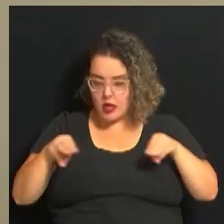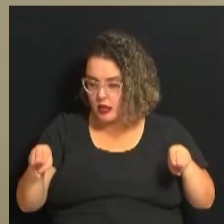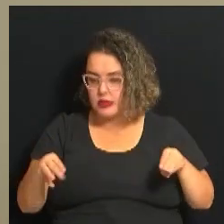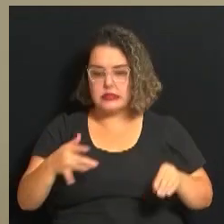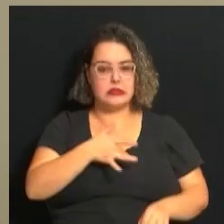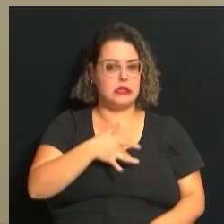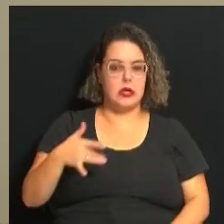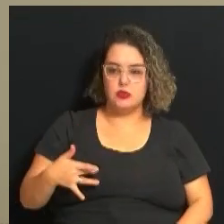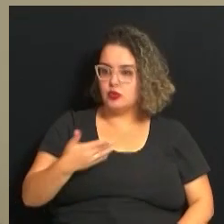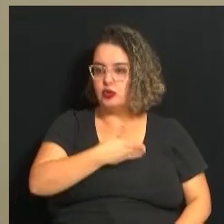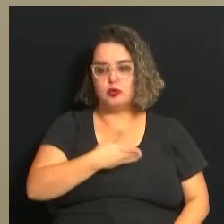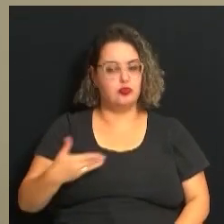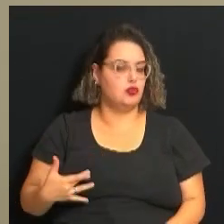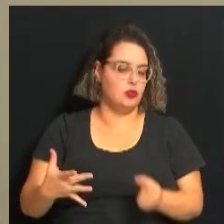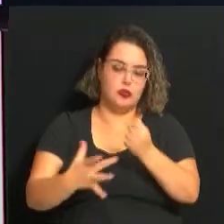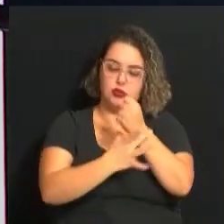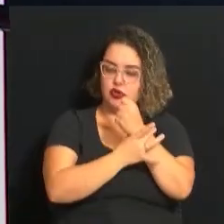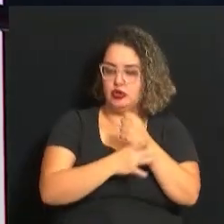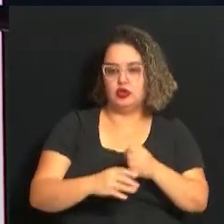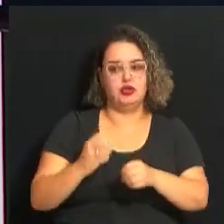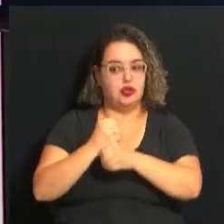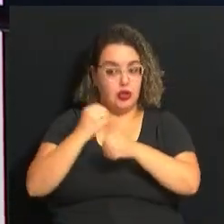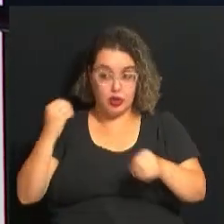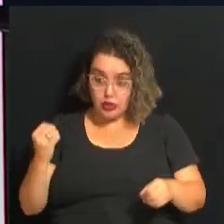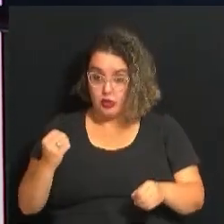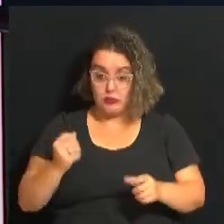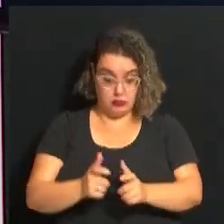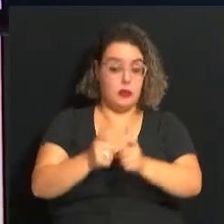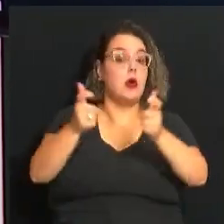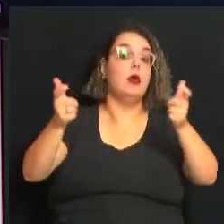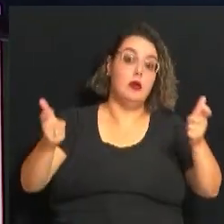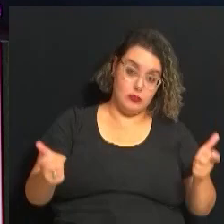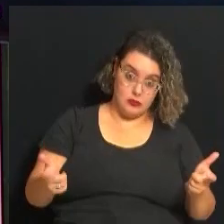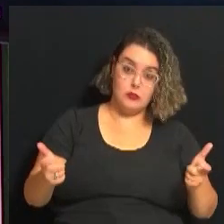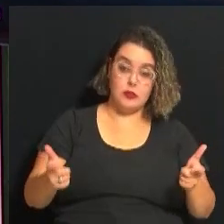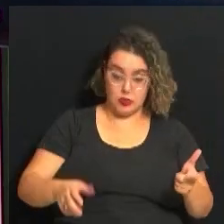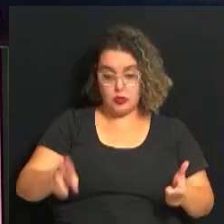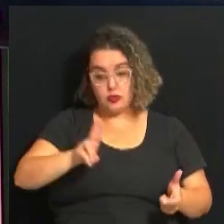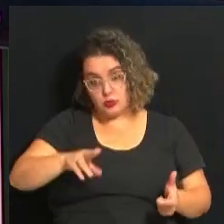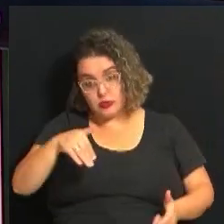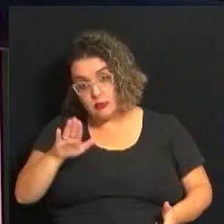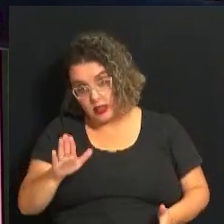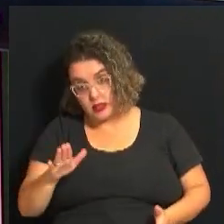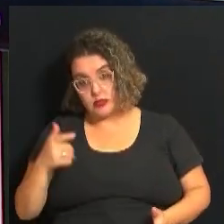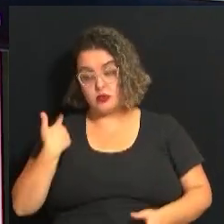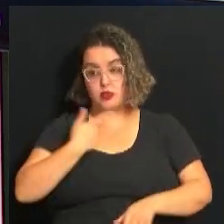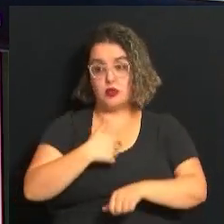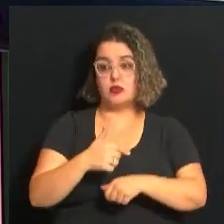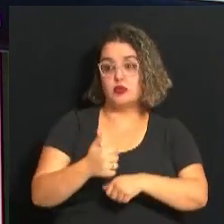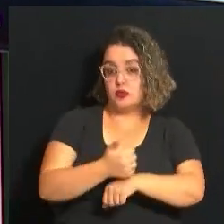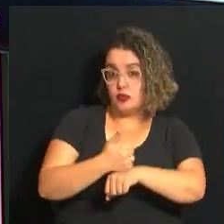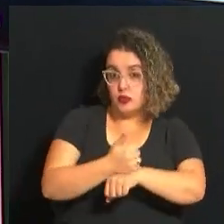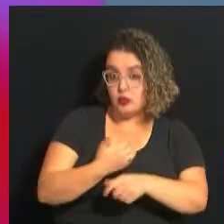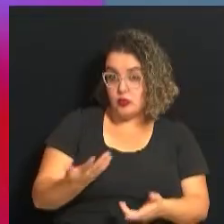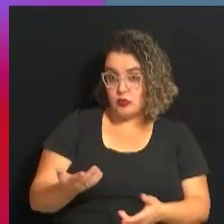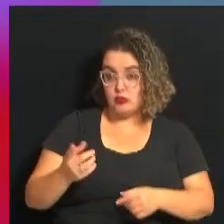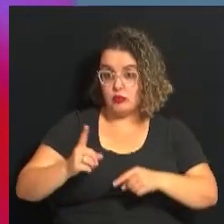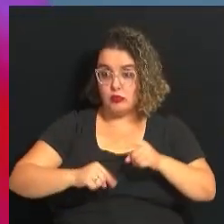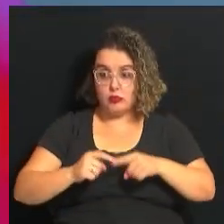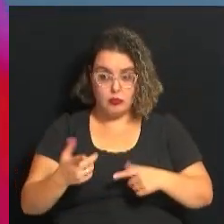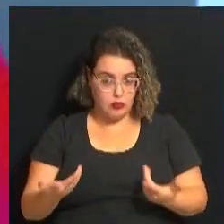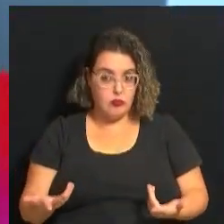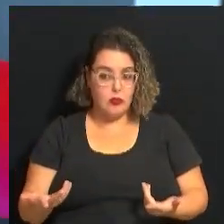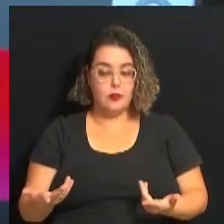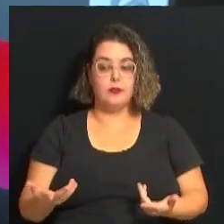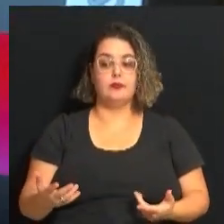pública, segurança, engenharia, que eu acho que é o grande consumidor do produto de cartografia, né? Mas você consegue atuar em diversas áreas. Então o mercado é muito